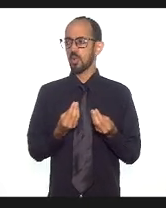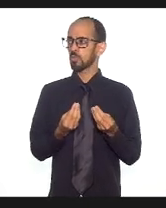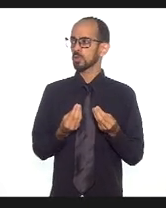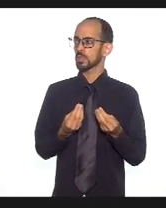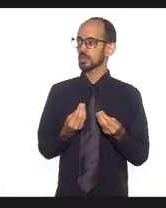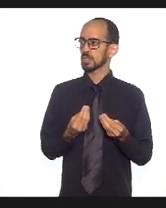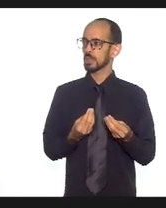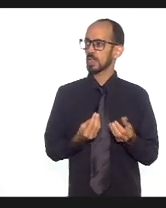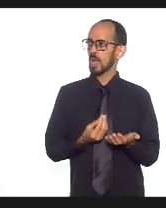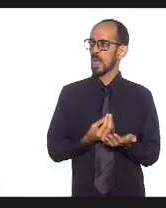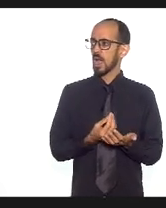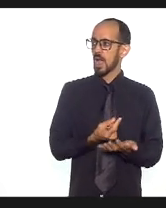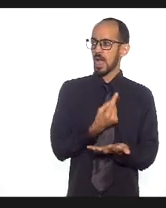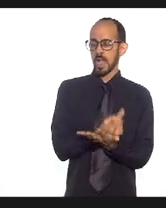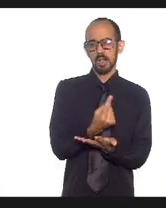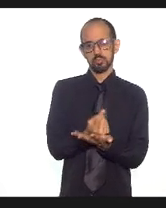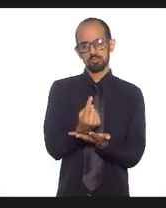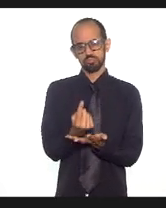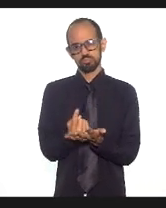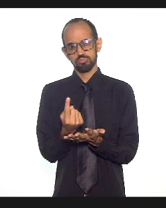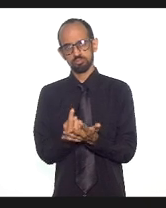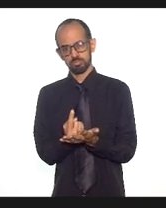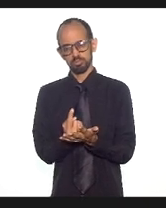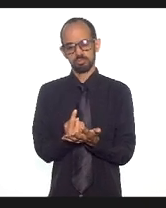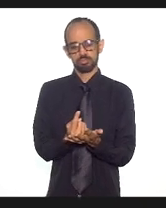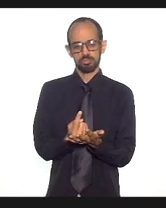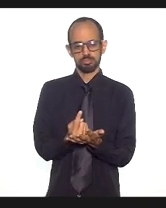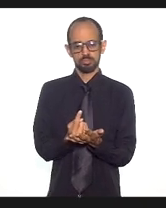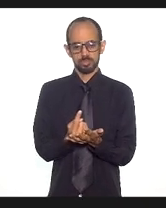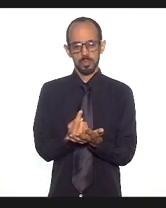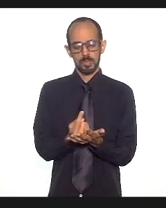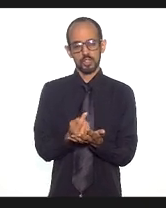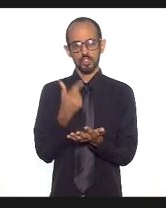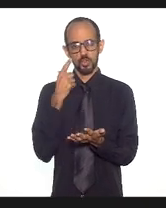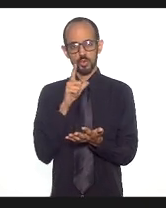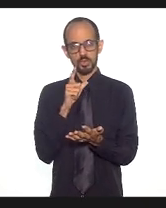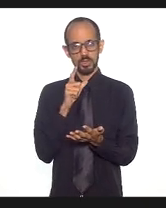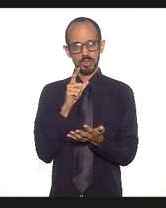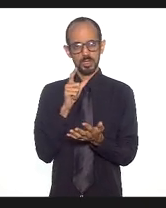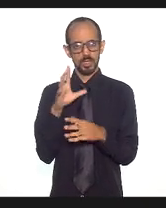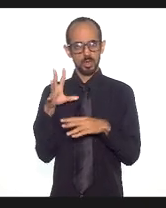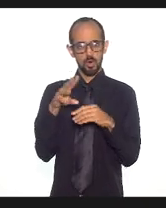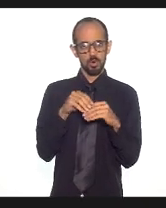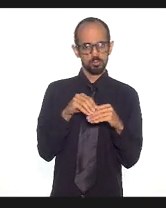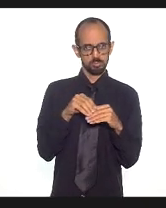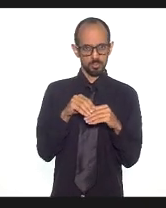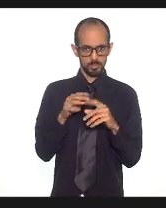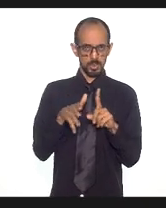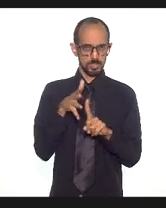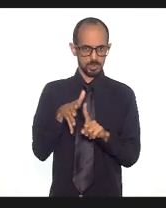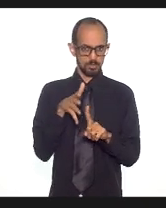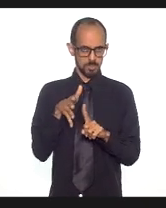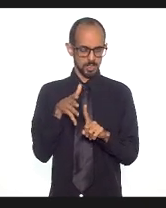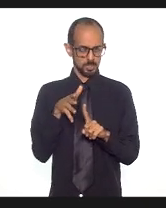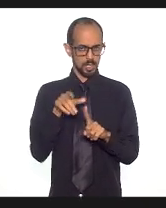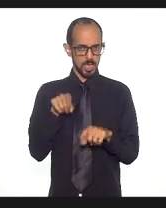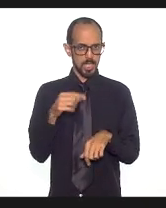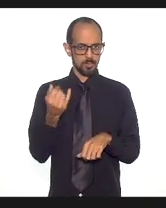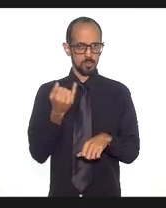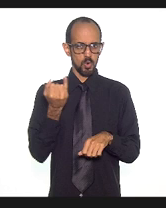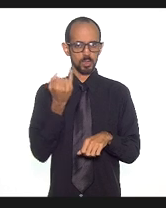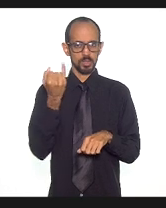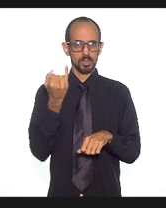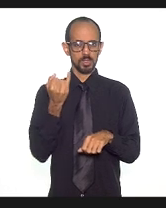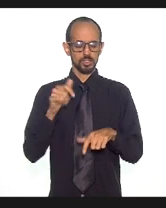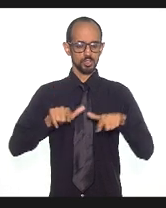produtivos educacionais para que a gente possa contribuir com esse debate, sabendo que é importante cada vez mais